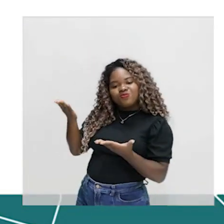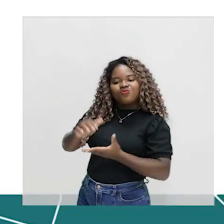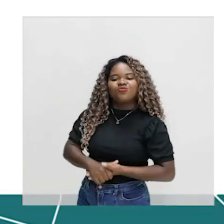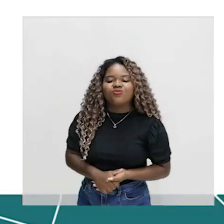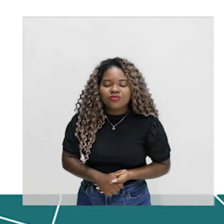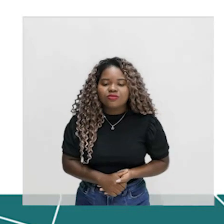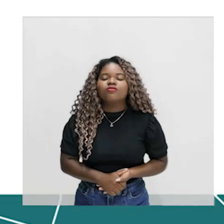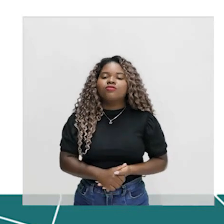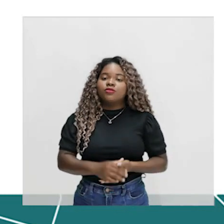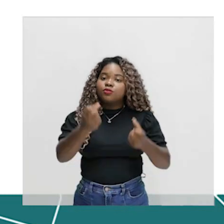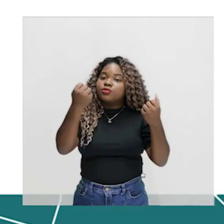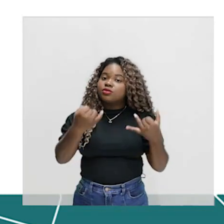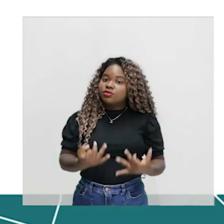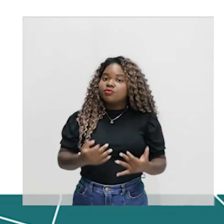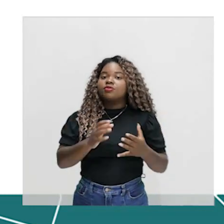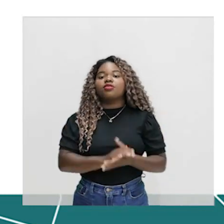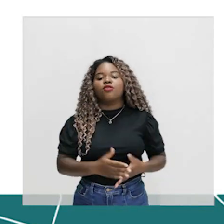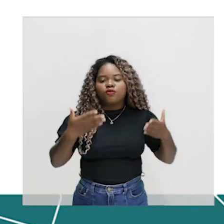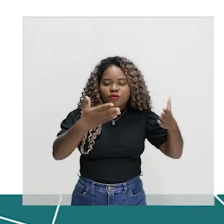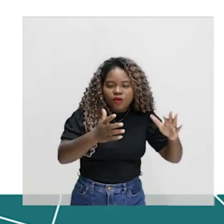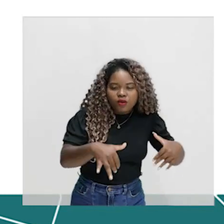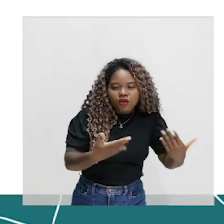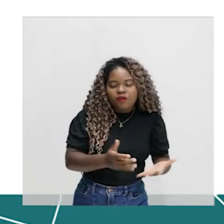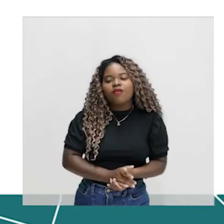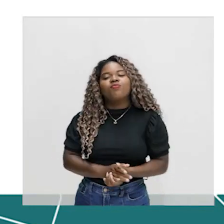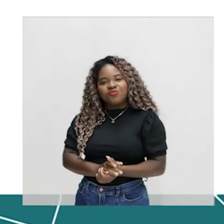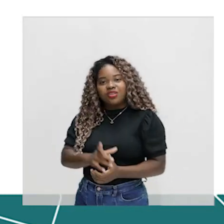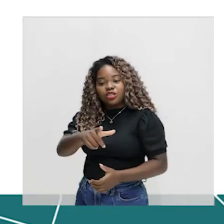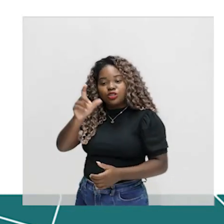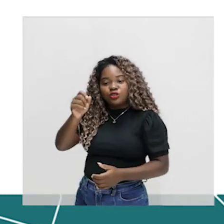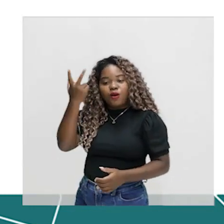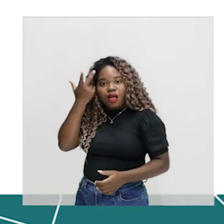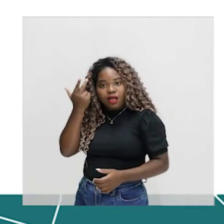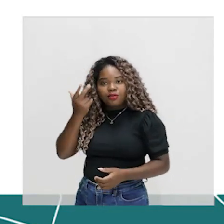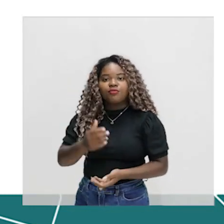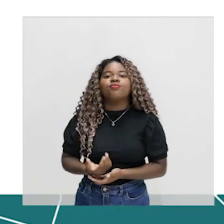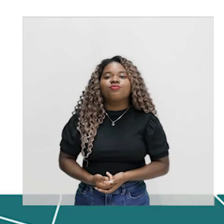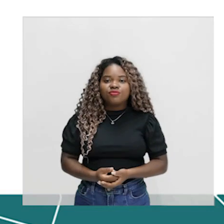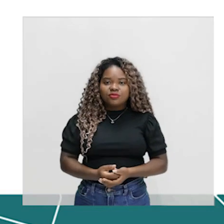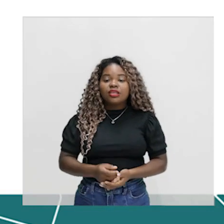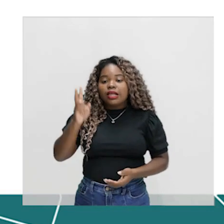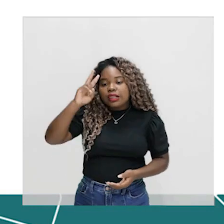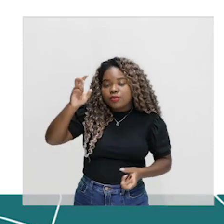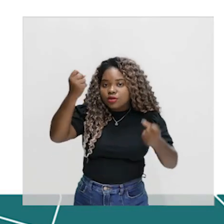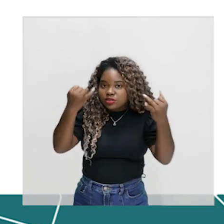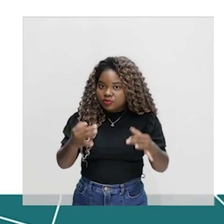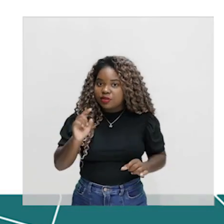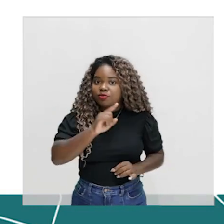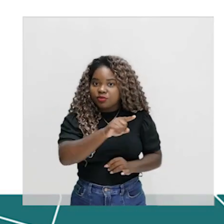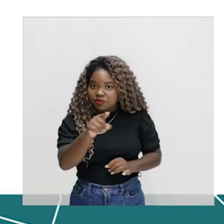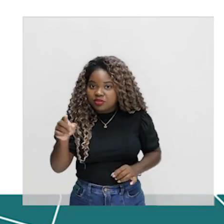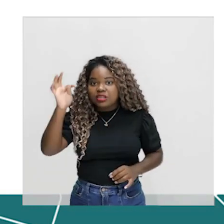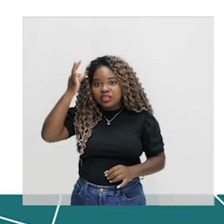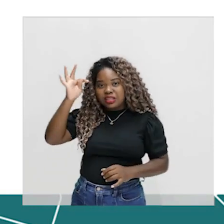um pouco de uma forma mais detalhada a respeito da seleção natural vocês lembram que eu falei para vocês na teoria